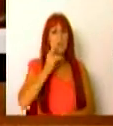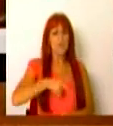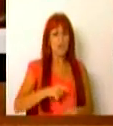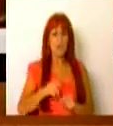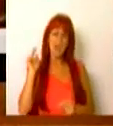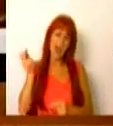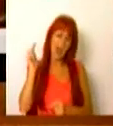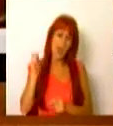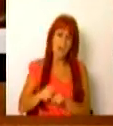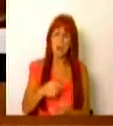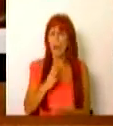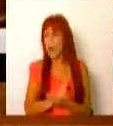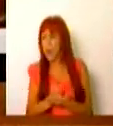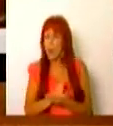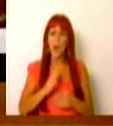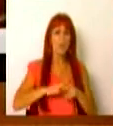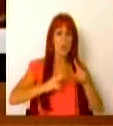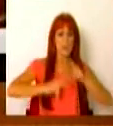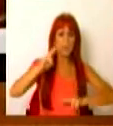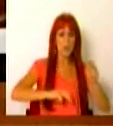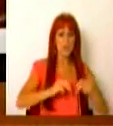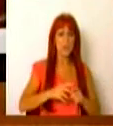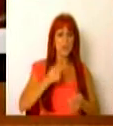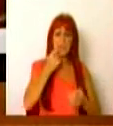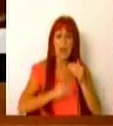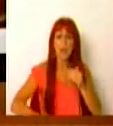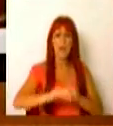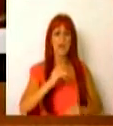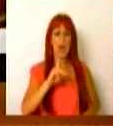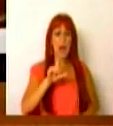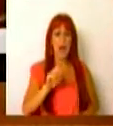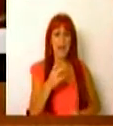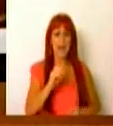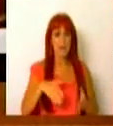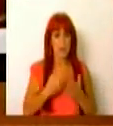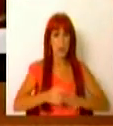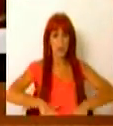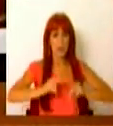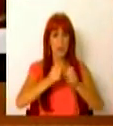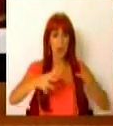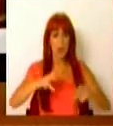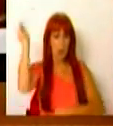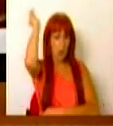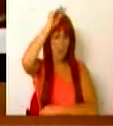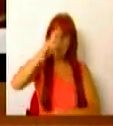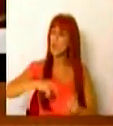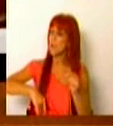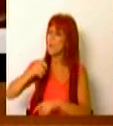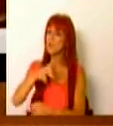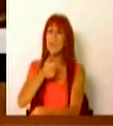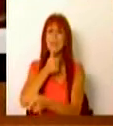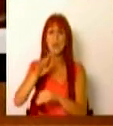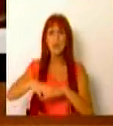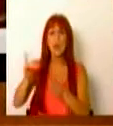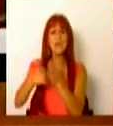as décadas de indecisão quanto à construção da barragem do Alqueva, que trouxe crescimento e desenvolvimento ao Alentejo. Relembremos também os anos de indecisão sobre